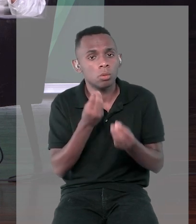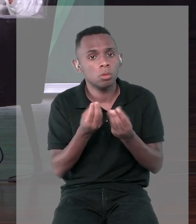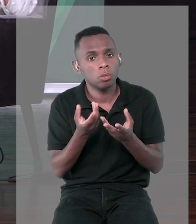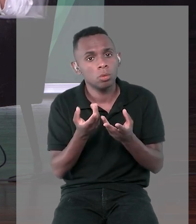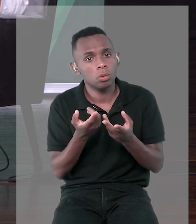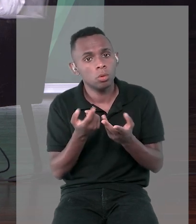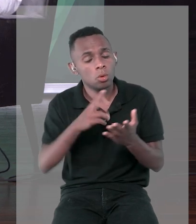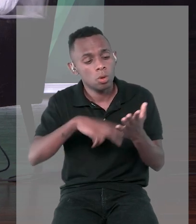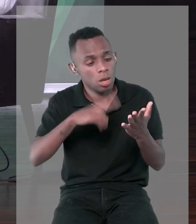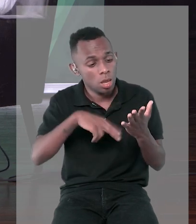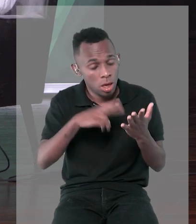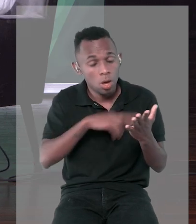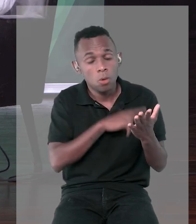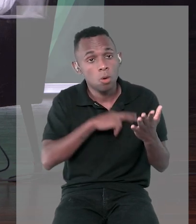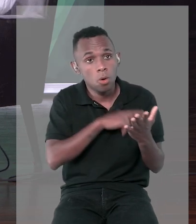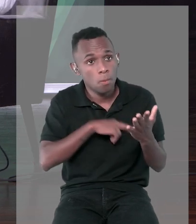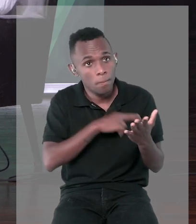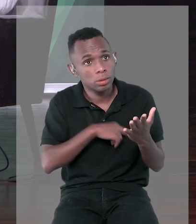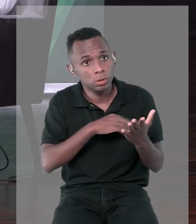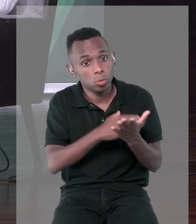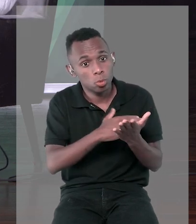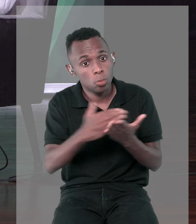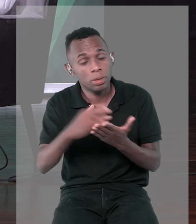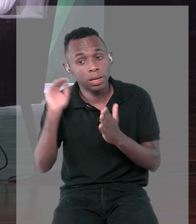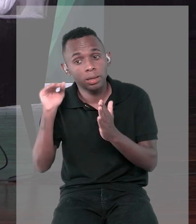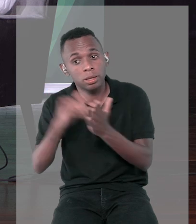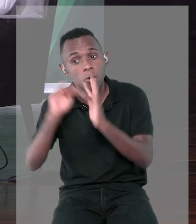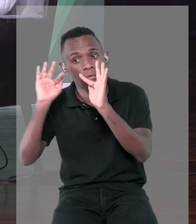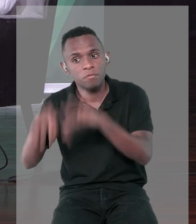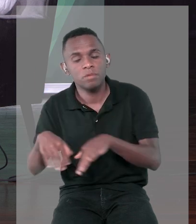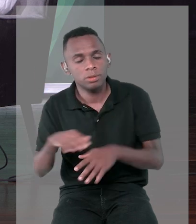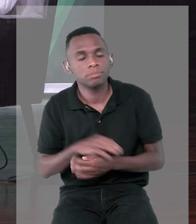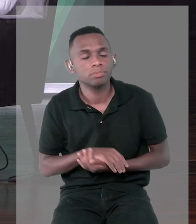gente leu o romance do começo ao fim.